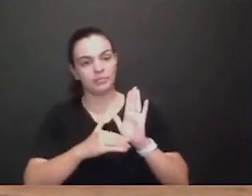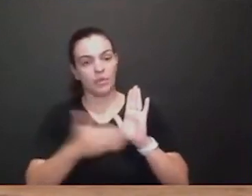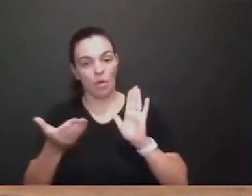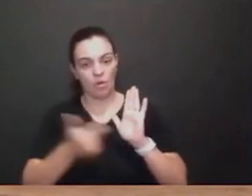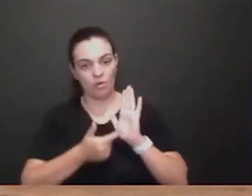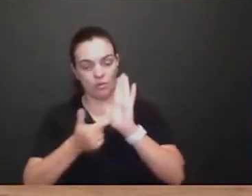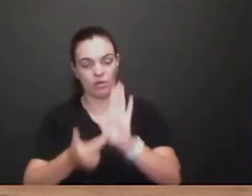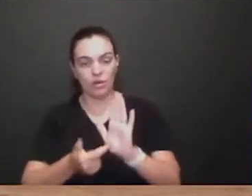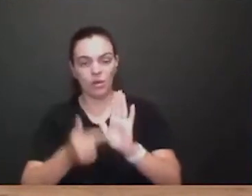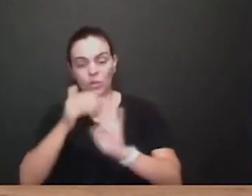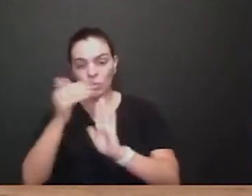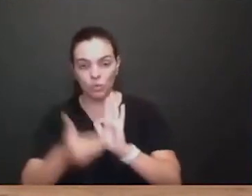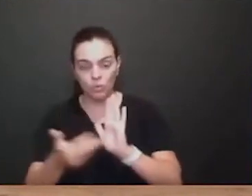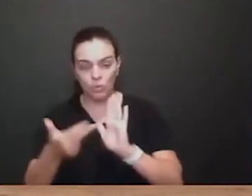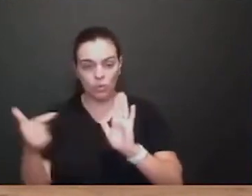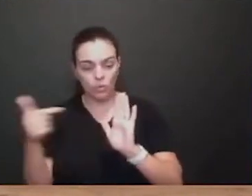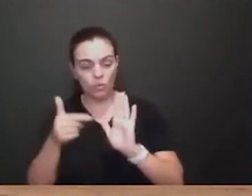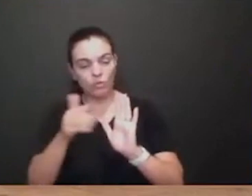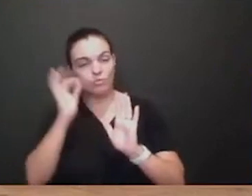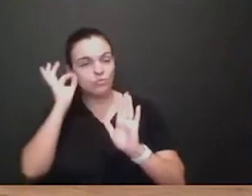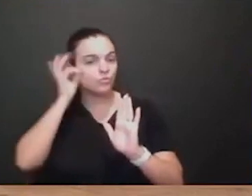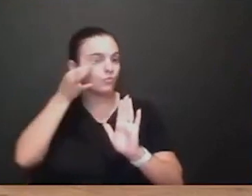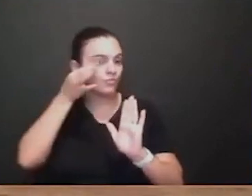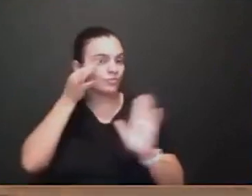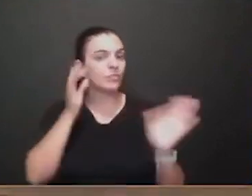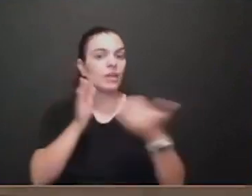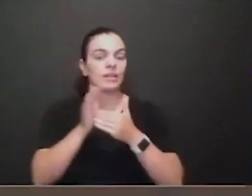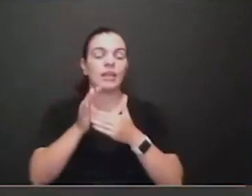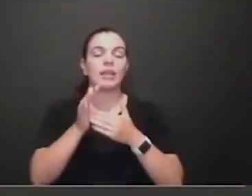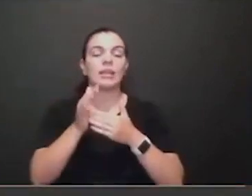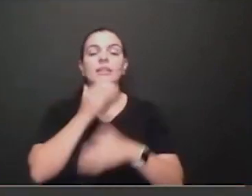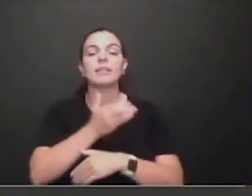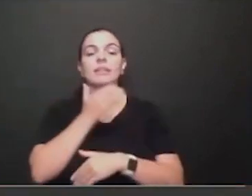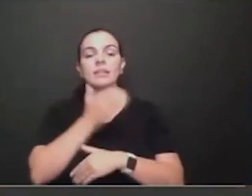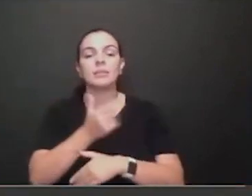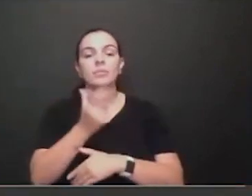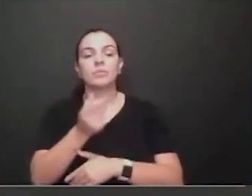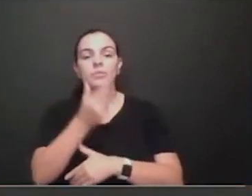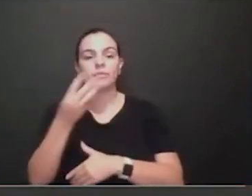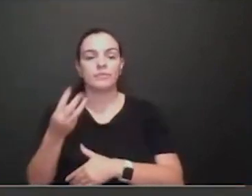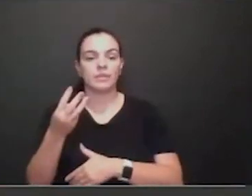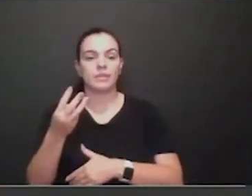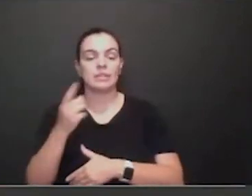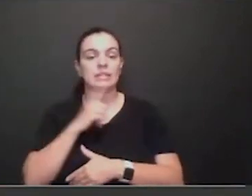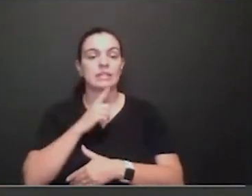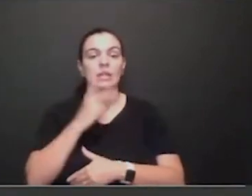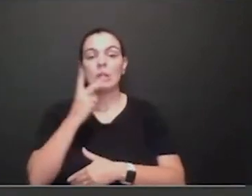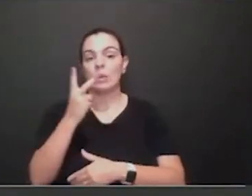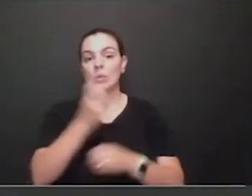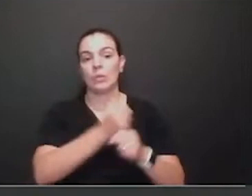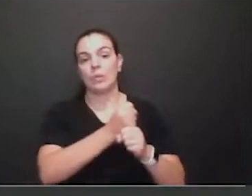que foi iniciado até dezembro de 2023. Tá? Então, nós temos 2 anos de evolução